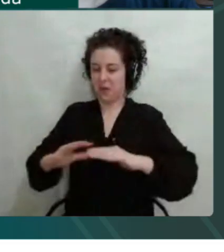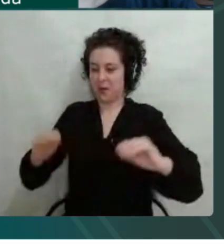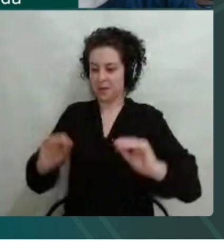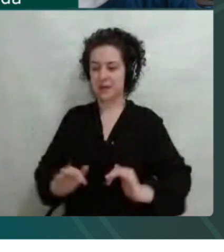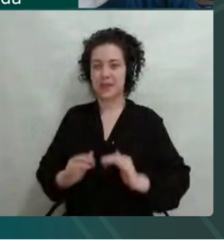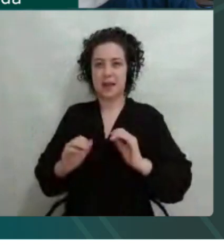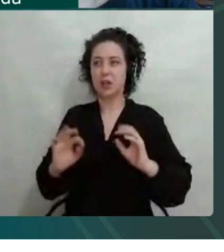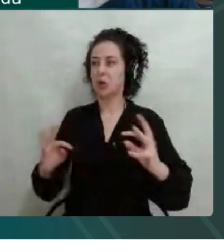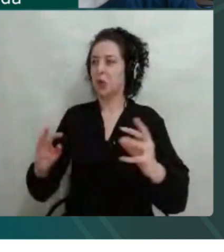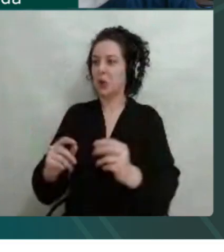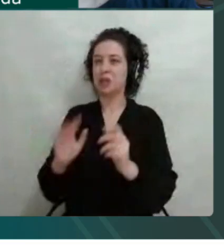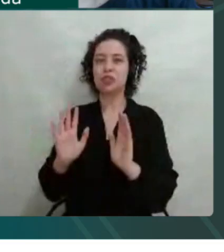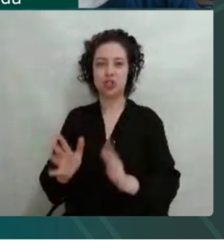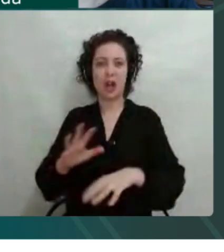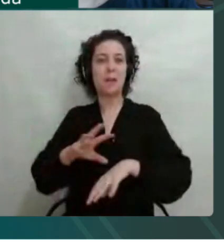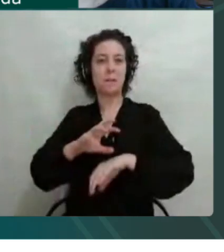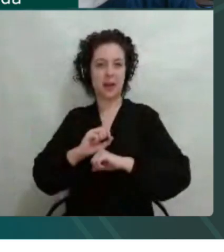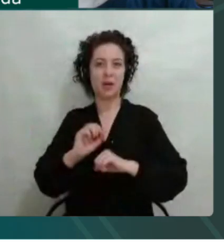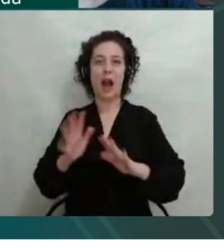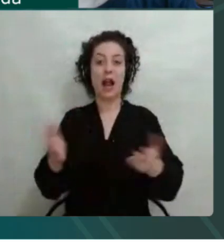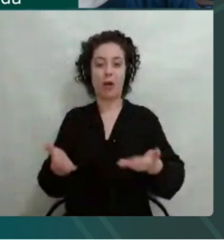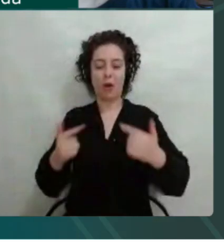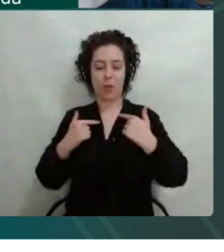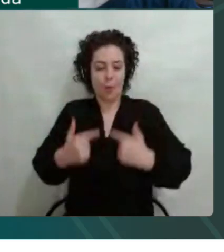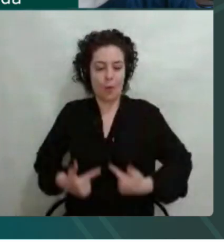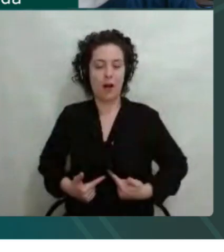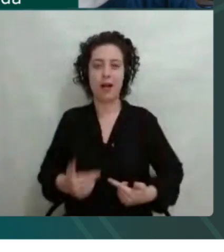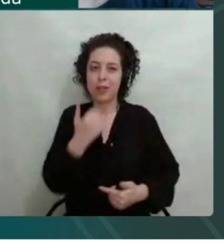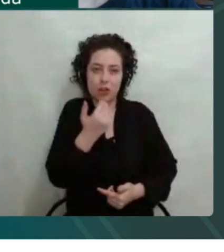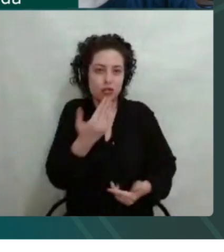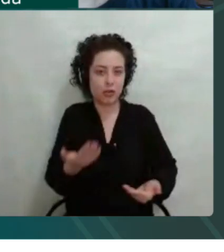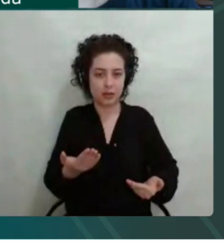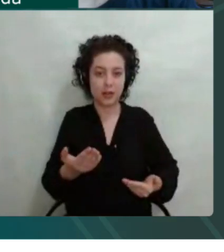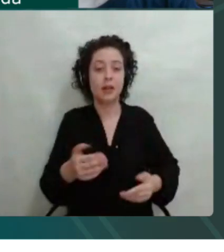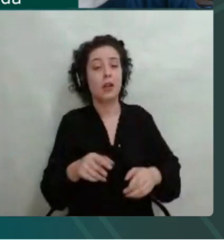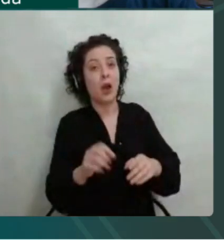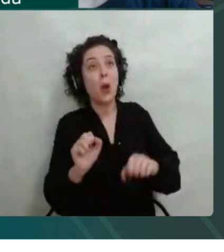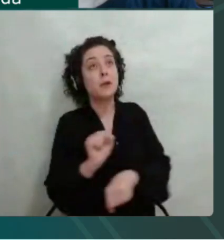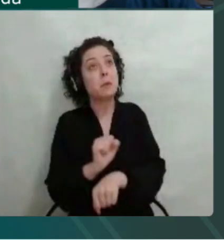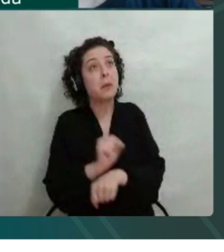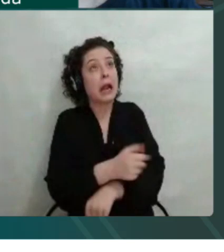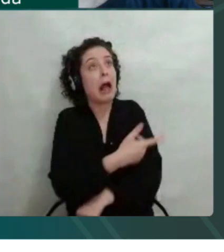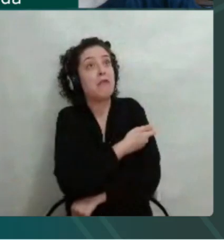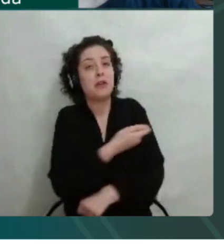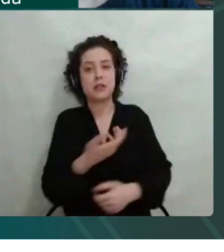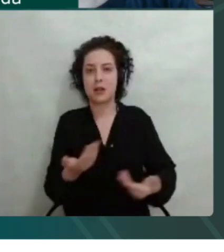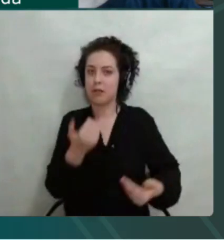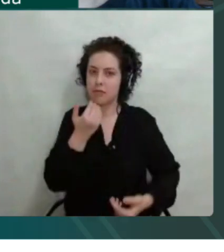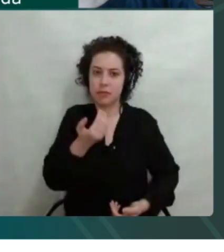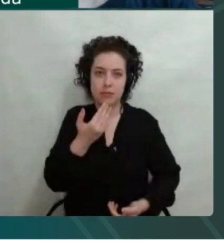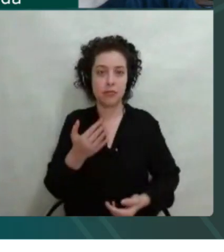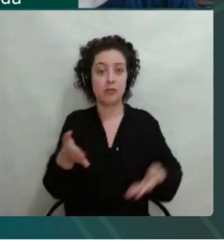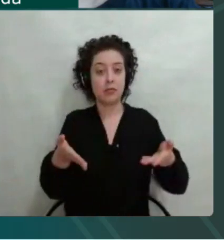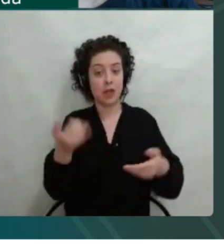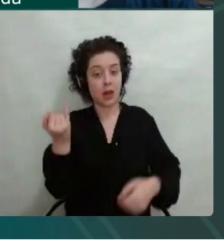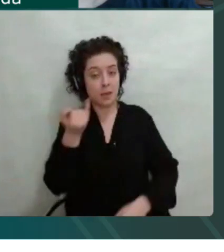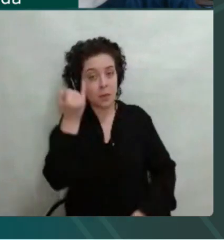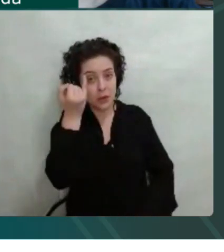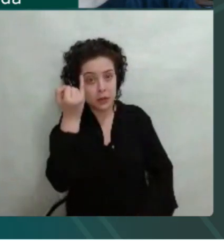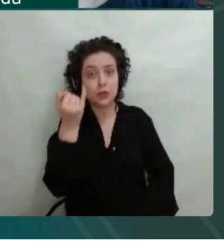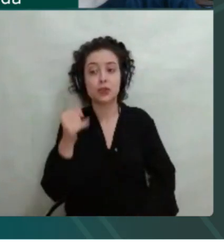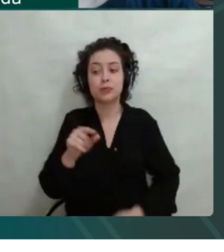naturalmente, que é o que nós não queremos, ou seja, através de vacina. Então, acho que esse é um ponto importante, que tudo que